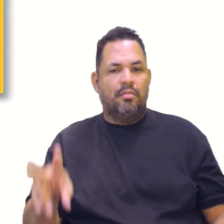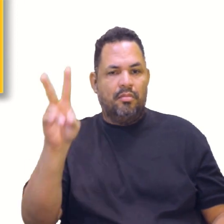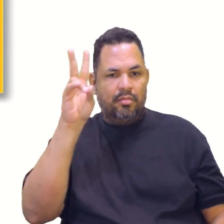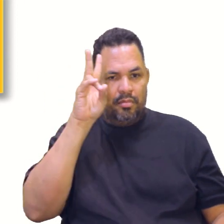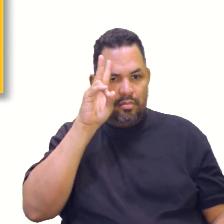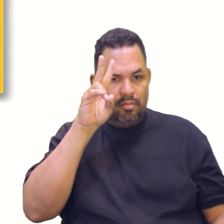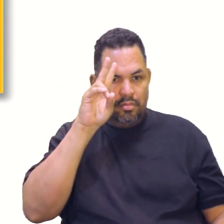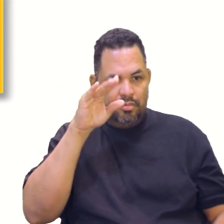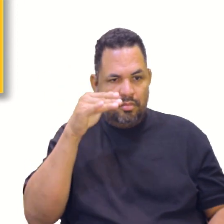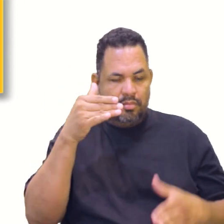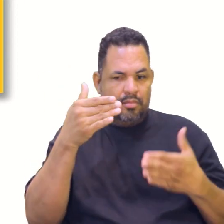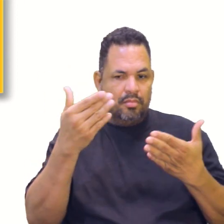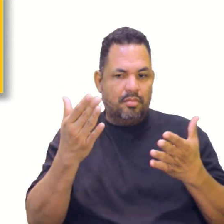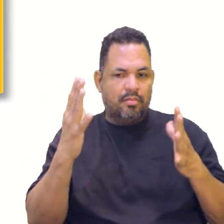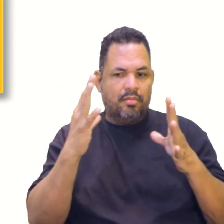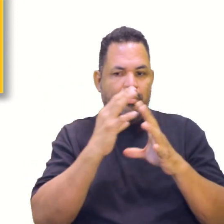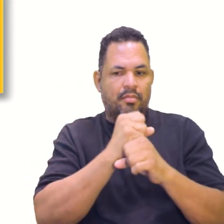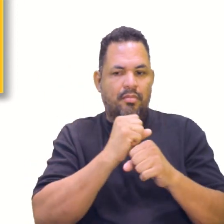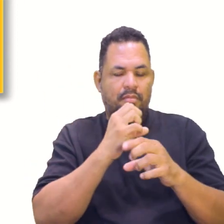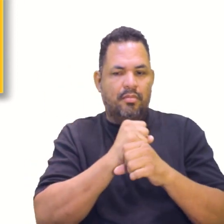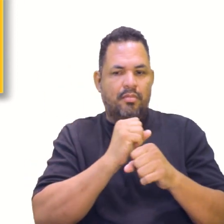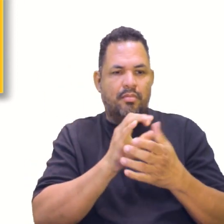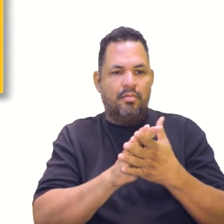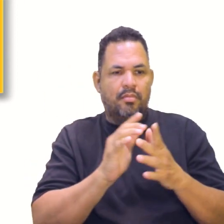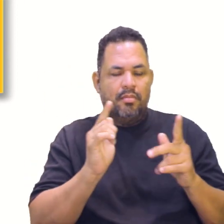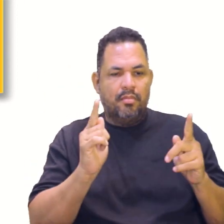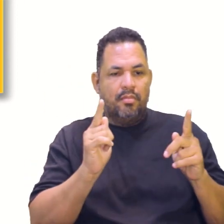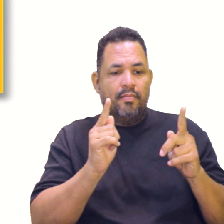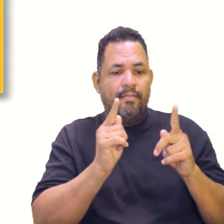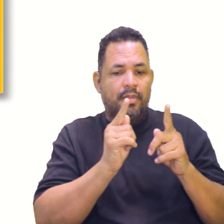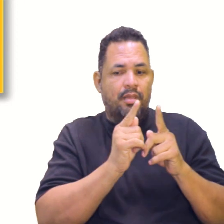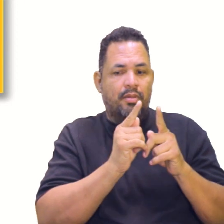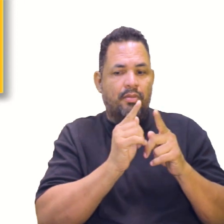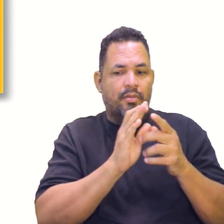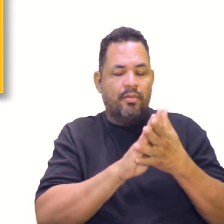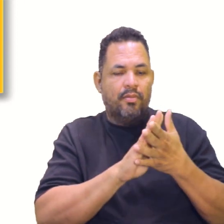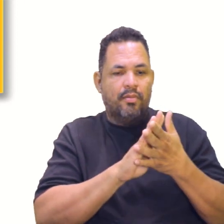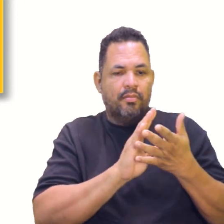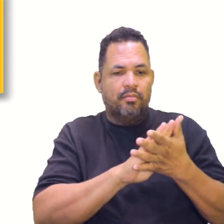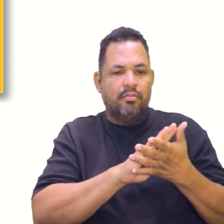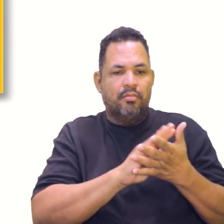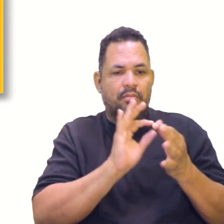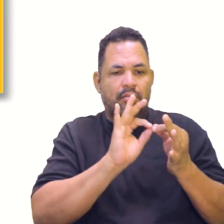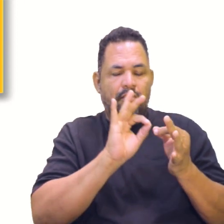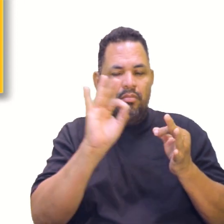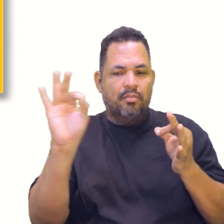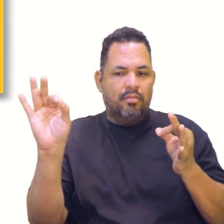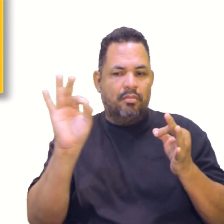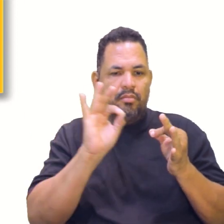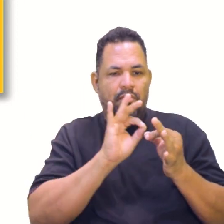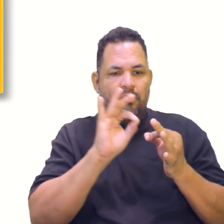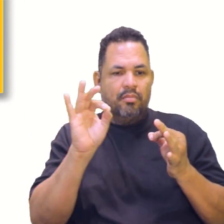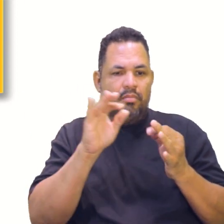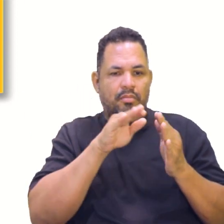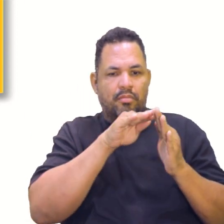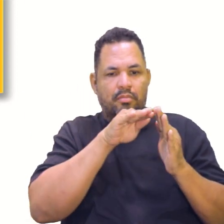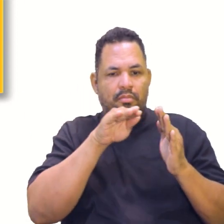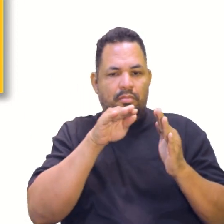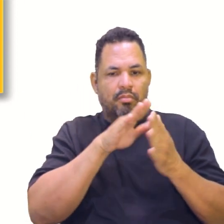Lembrando que nós vamos calcular a menor distância. A menor distância é uma